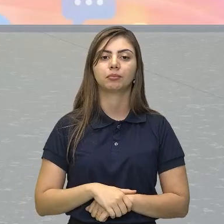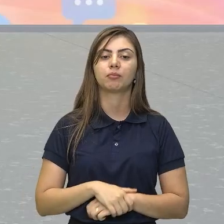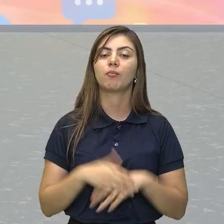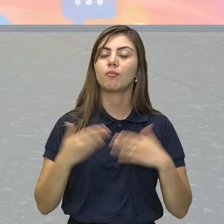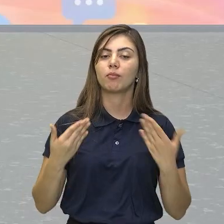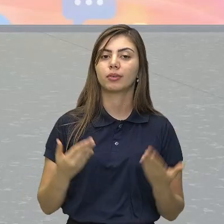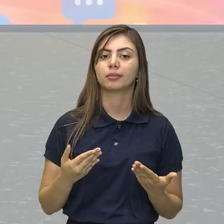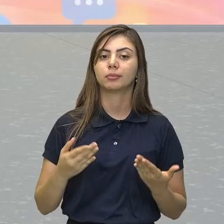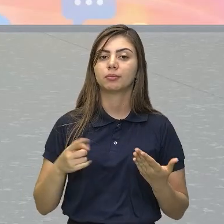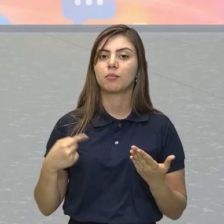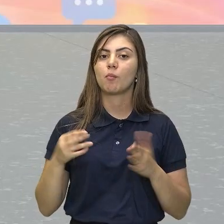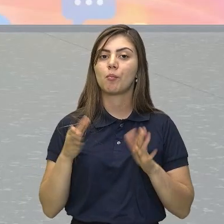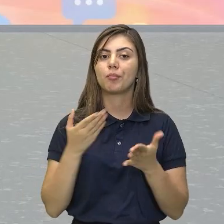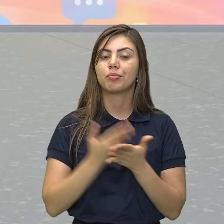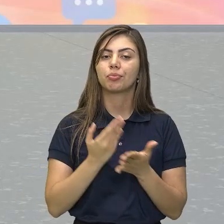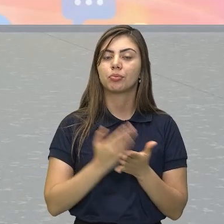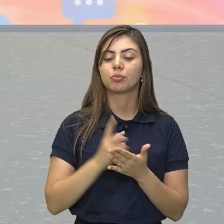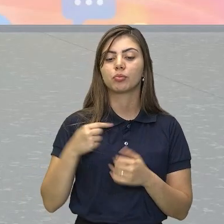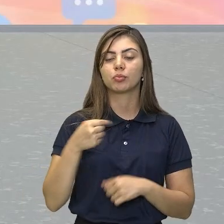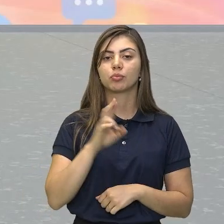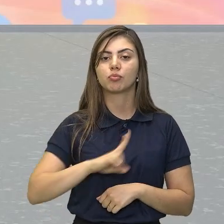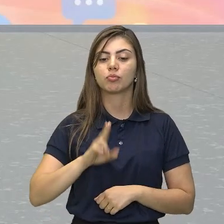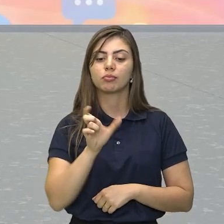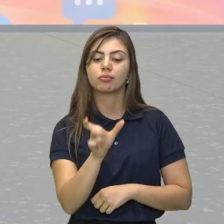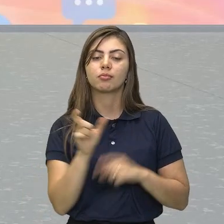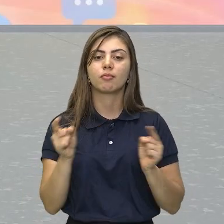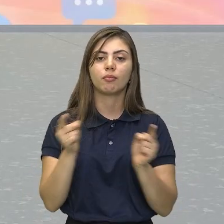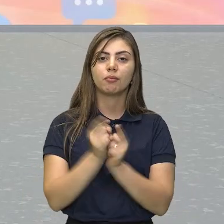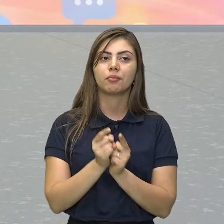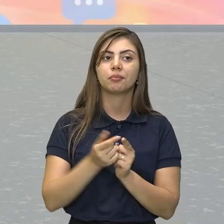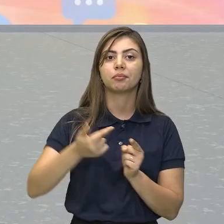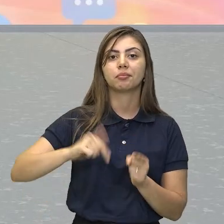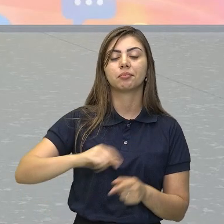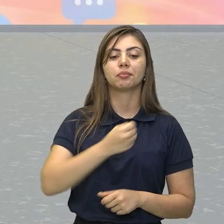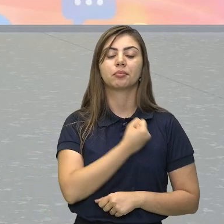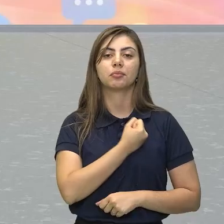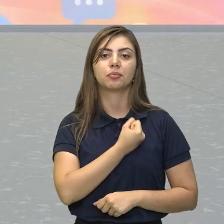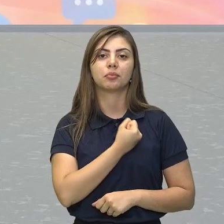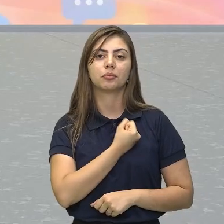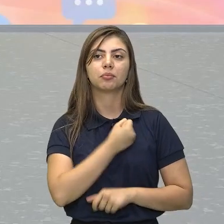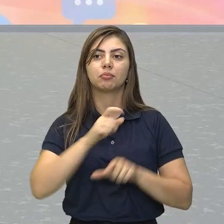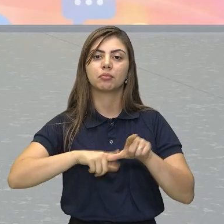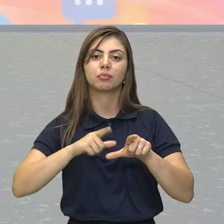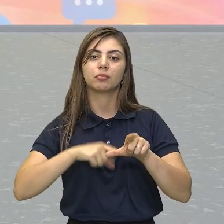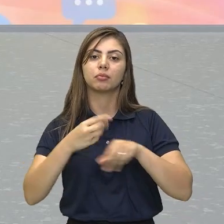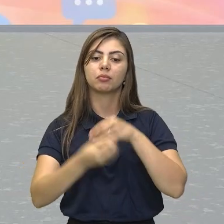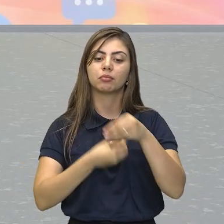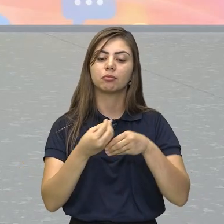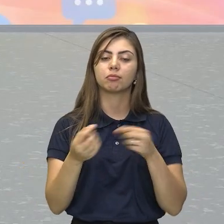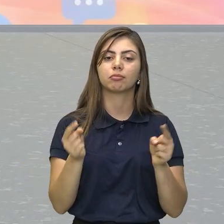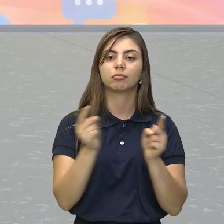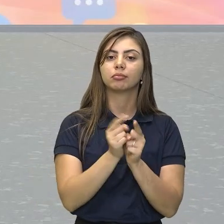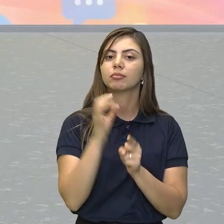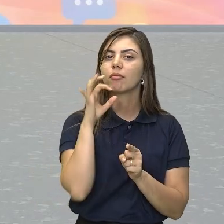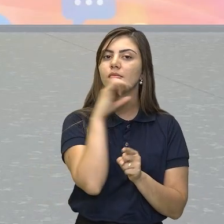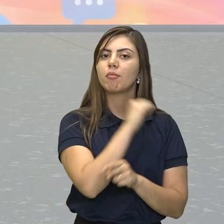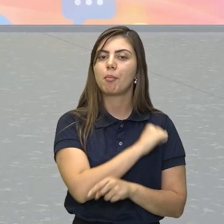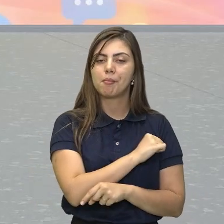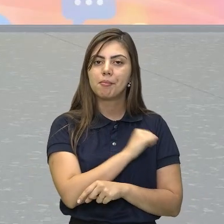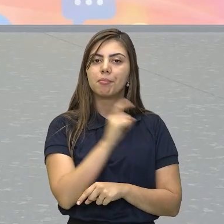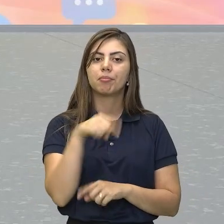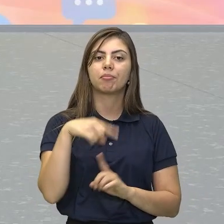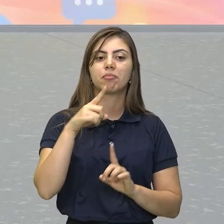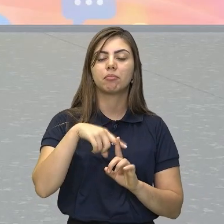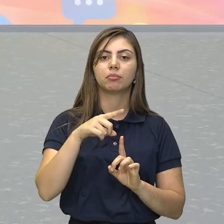Que utilizamos abreviações, combinação de letra em número, que é rápida, é um tipo de